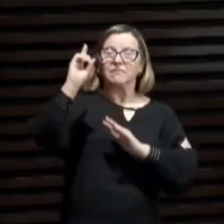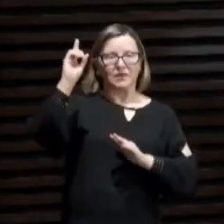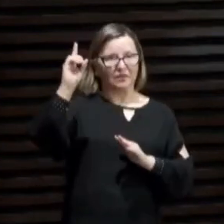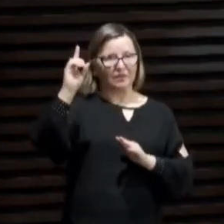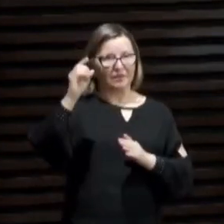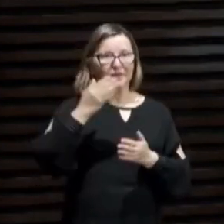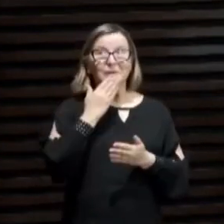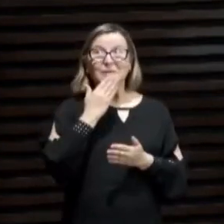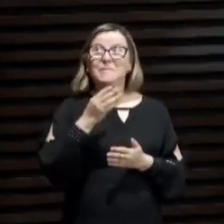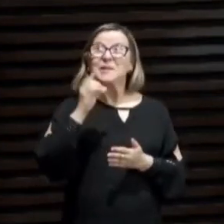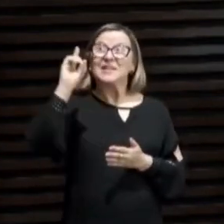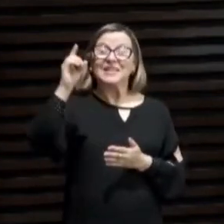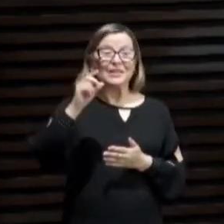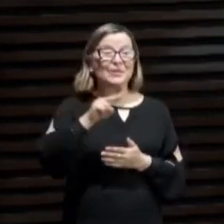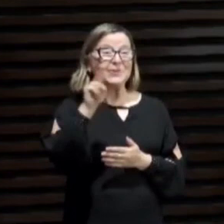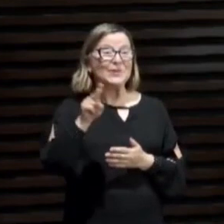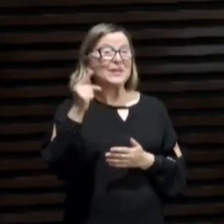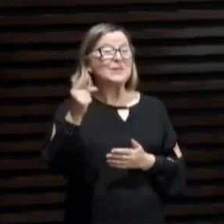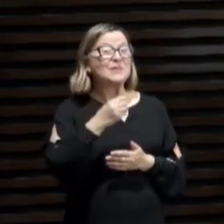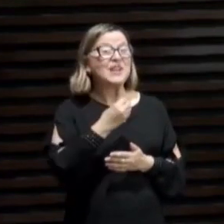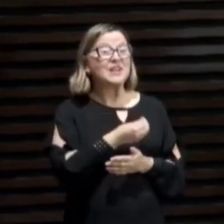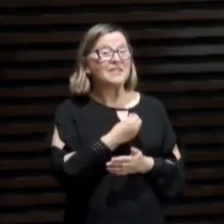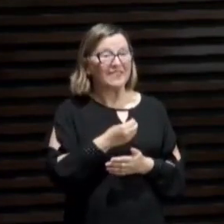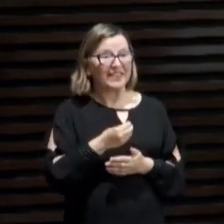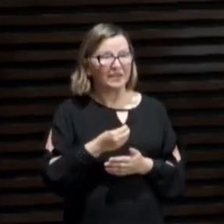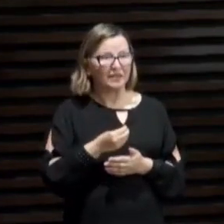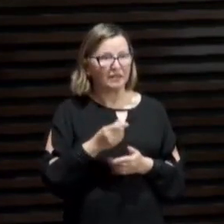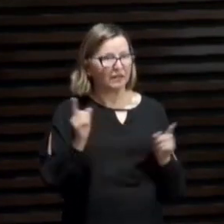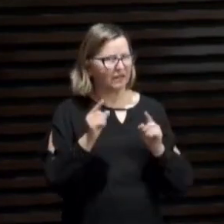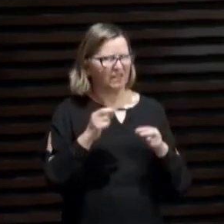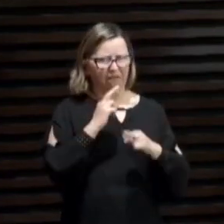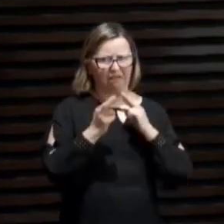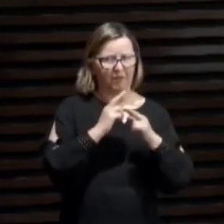para a glória dele? Em vez de ficar murmurando e falando.